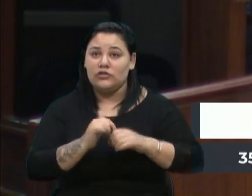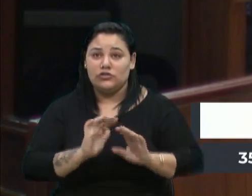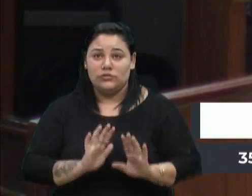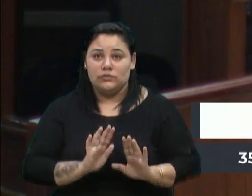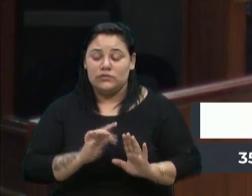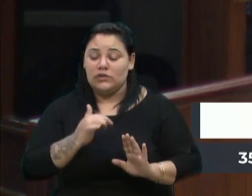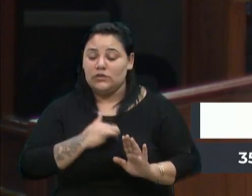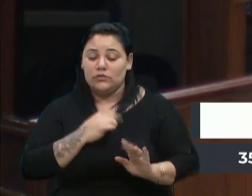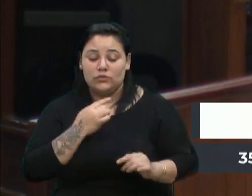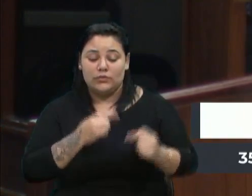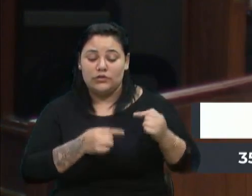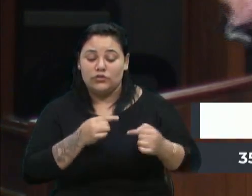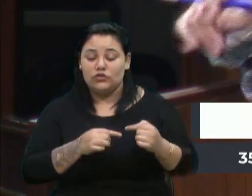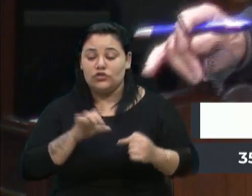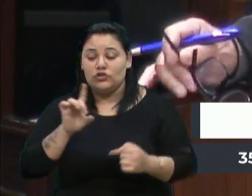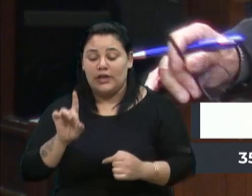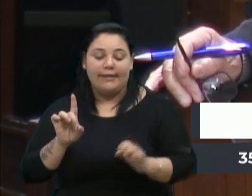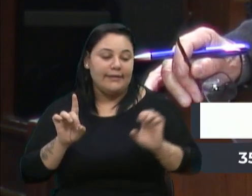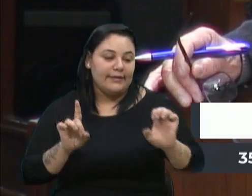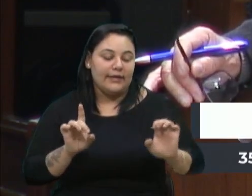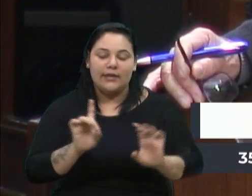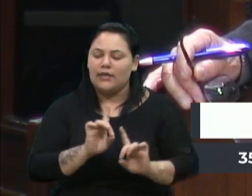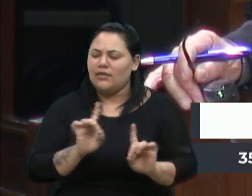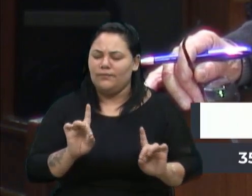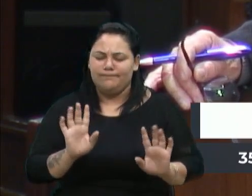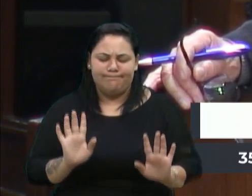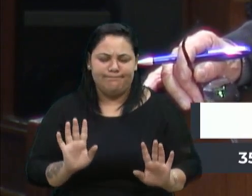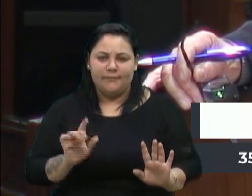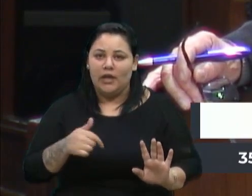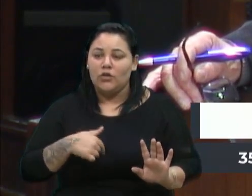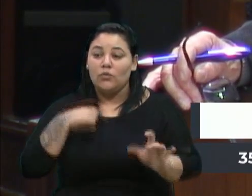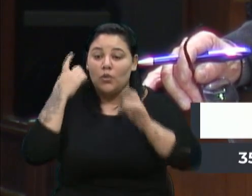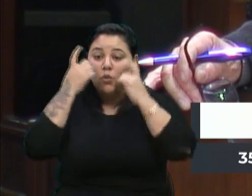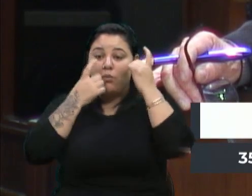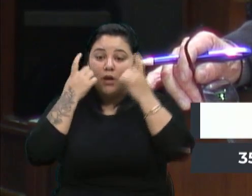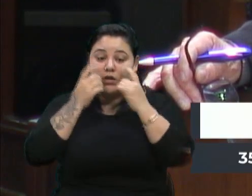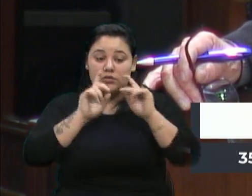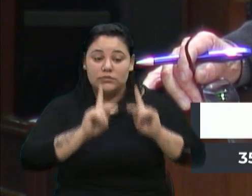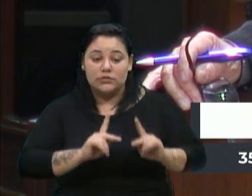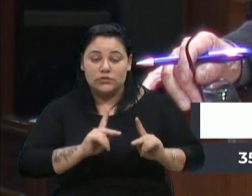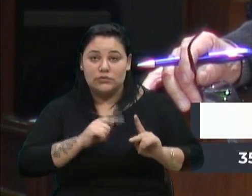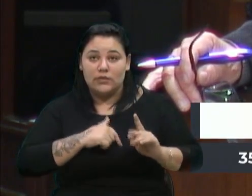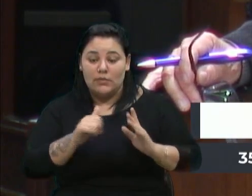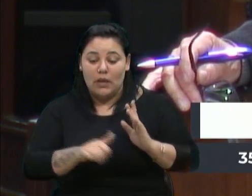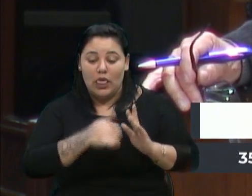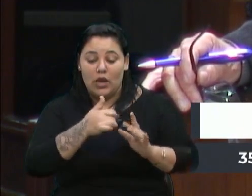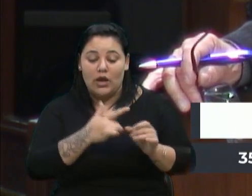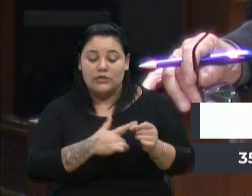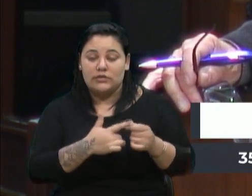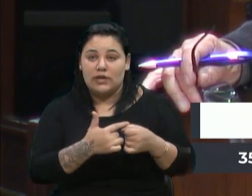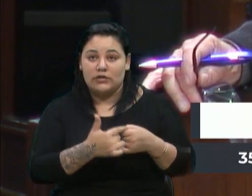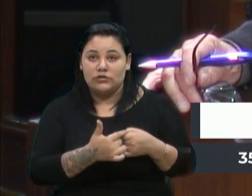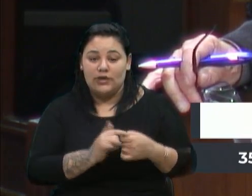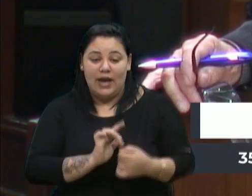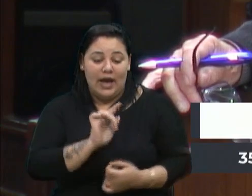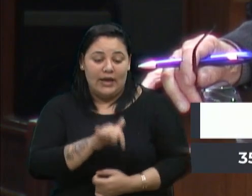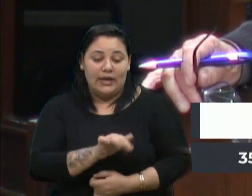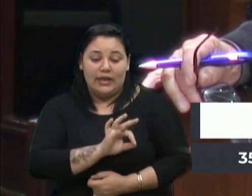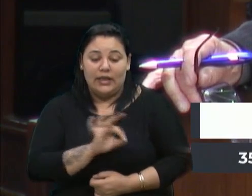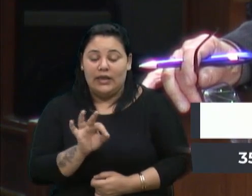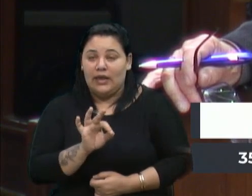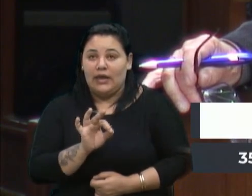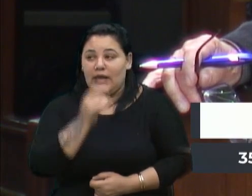para discutir esquerda ou direita, estou aqui para melhorar a cidade e me preocupar com as pessoas. Aqui ninguém aqui está achando que